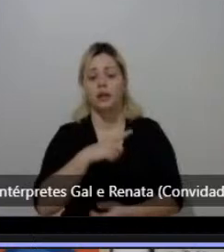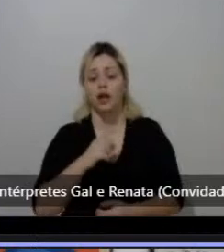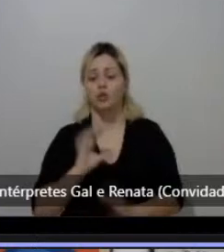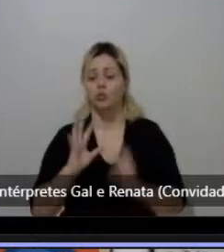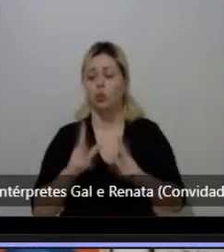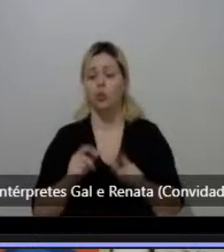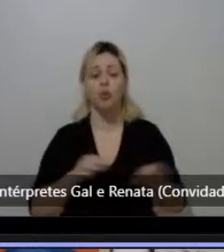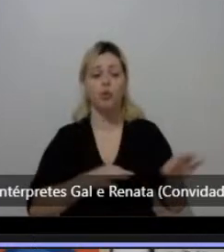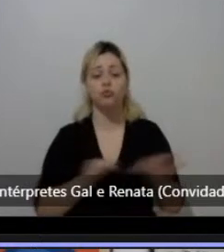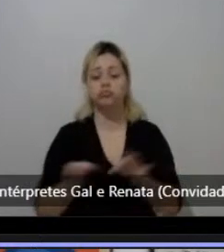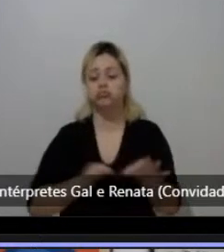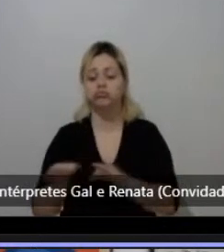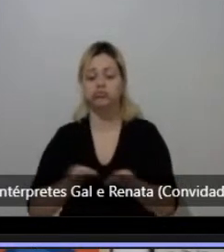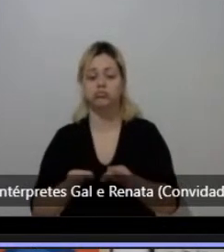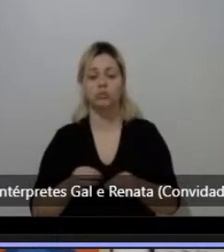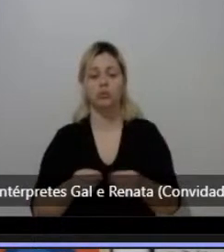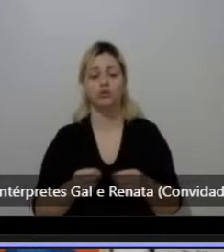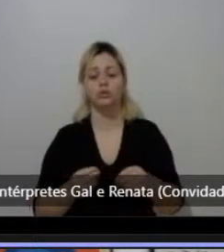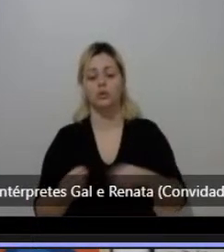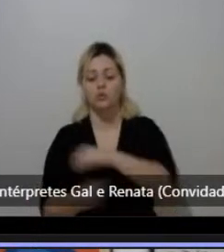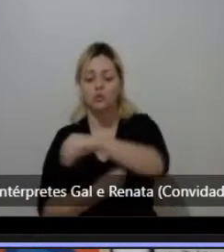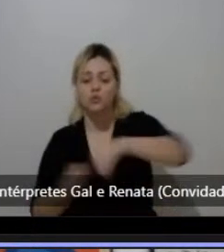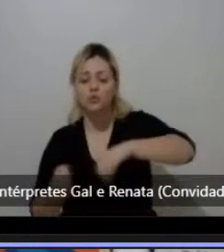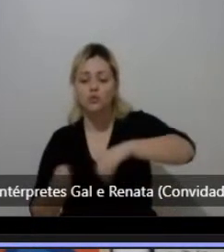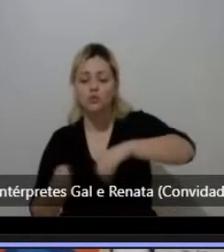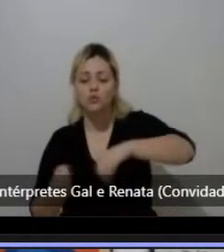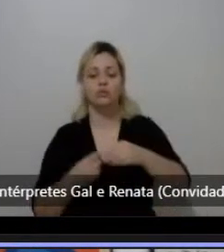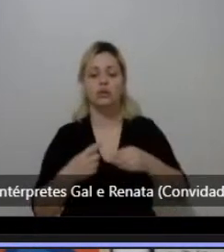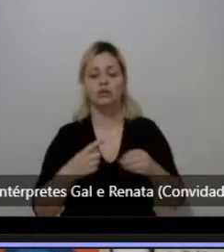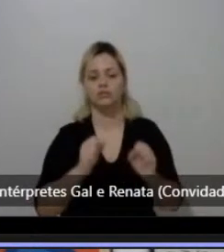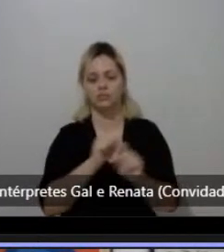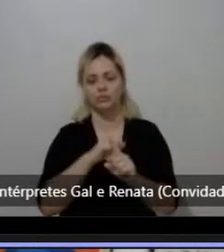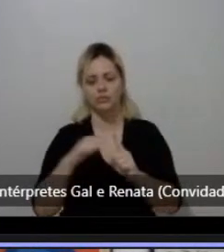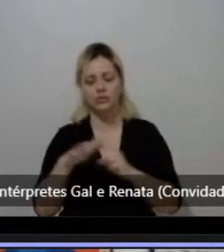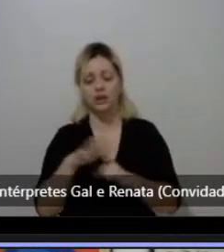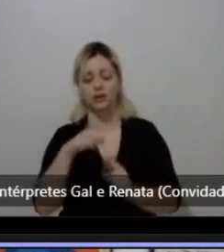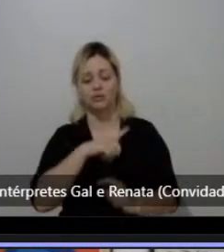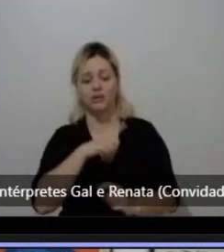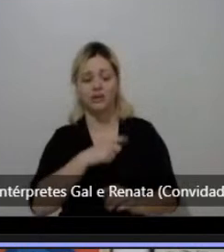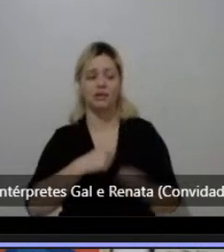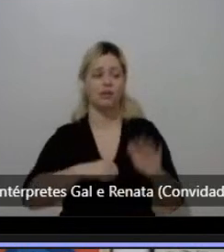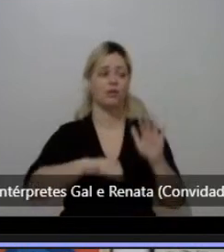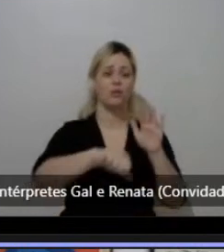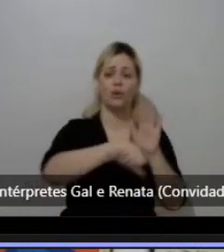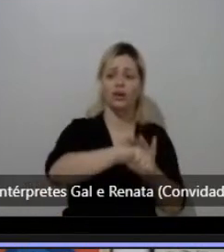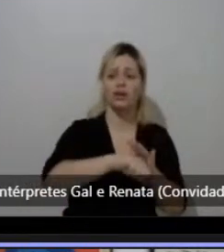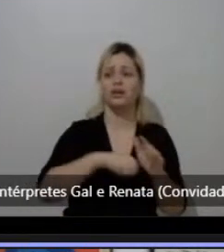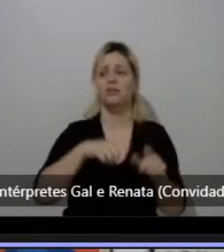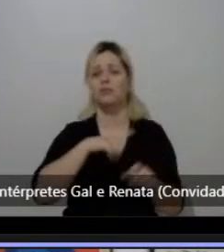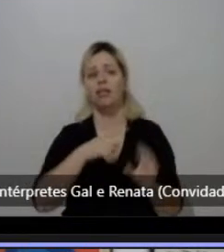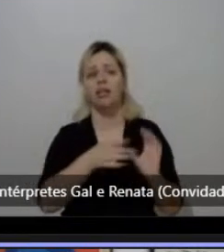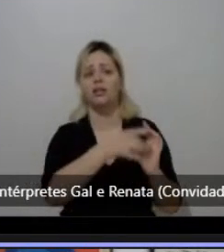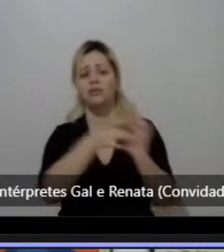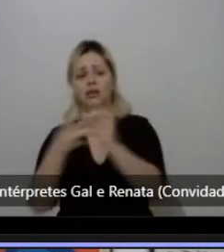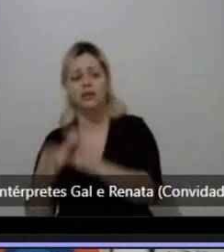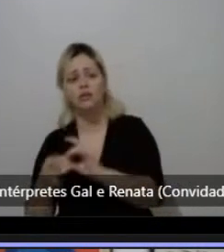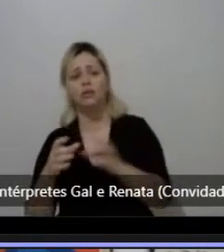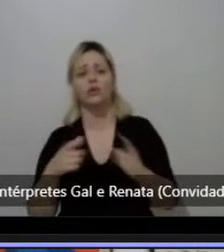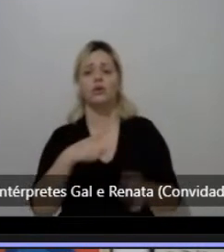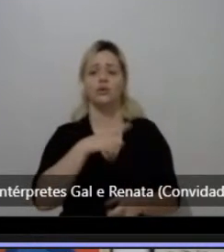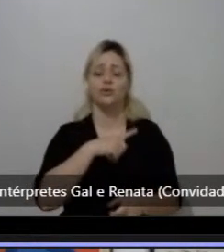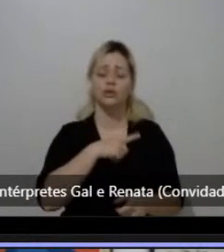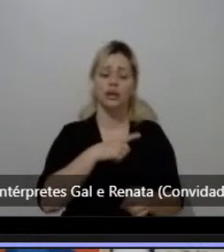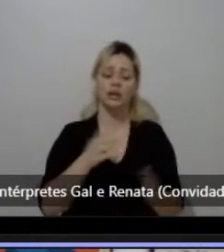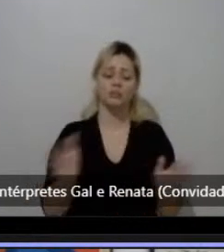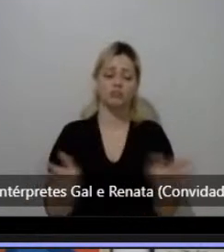estão rediscutindo e repensando os territórios, né? Uma criminalização, uma vinculação da pobreza ao